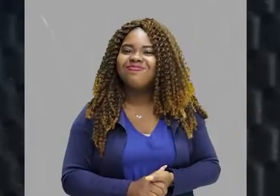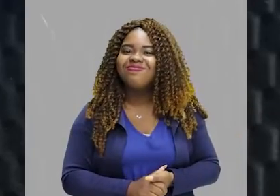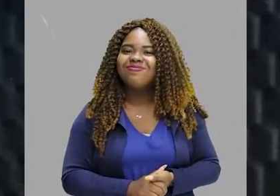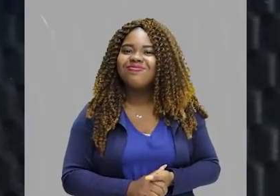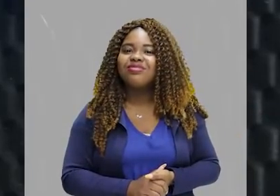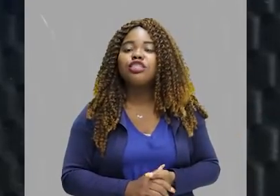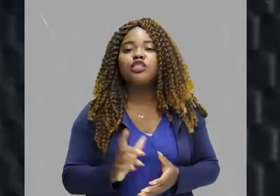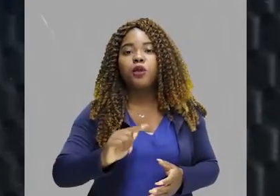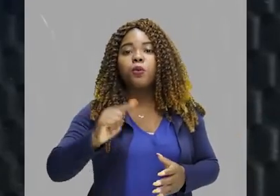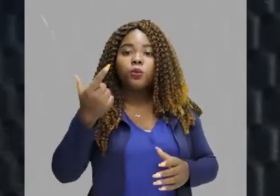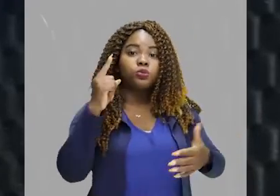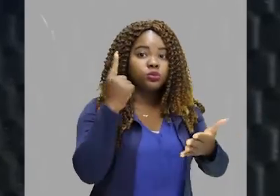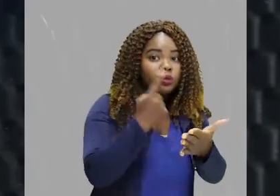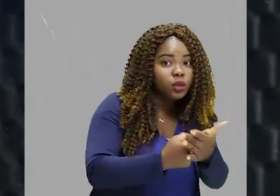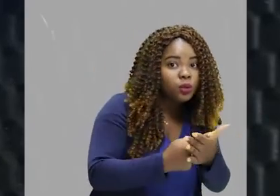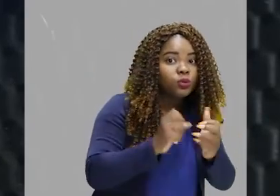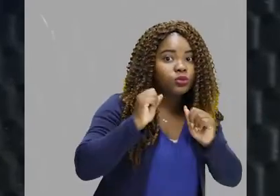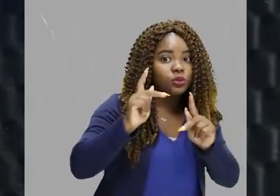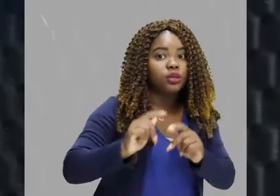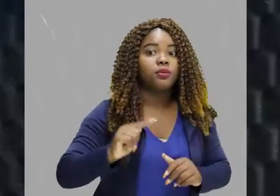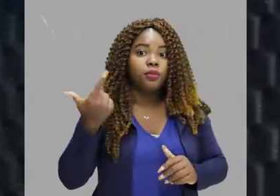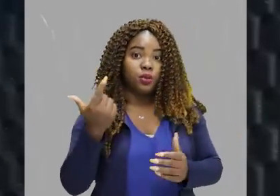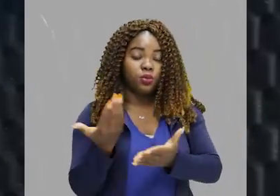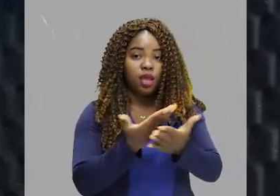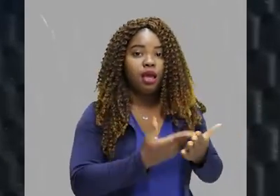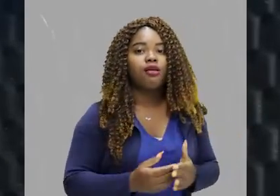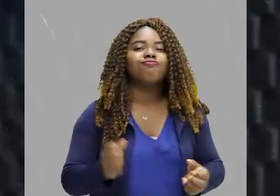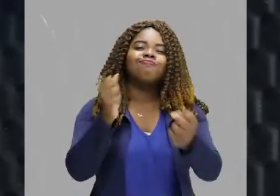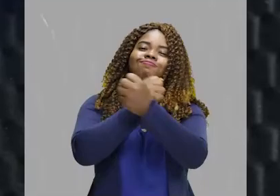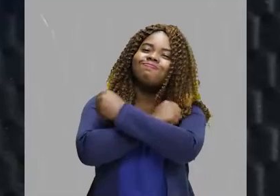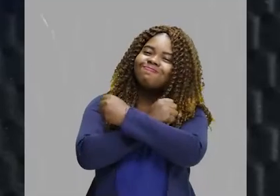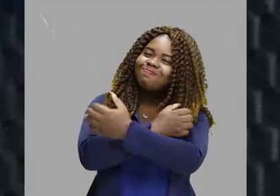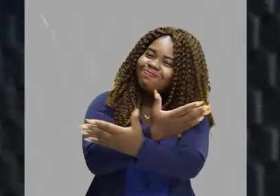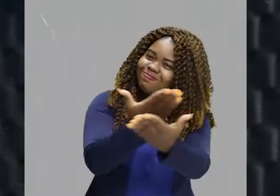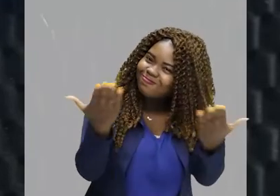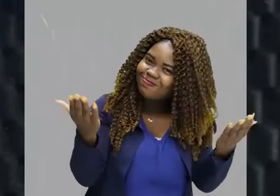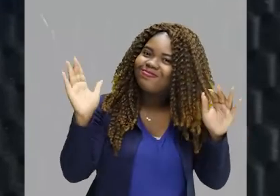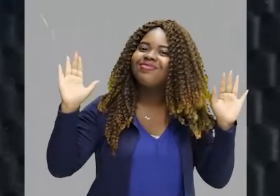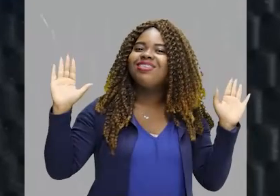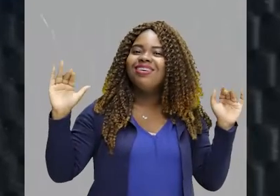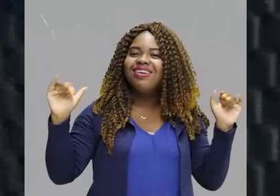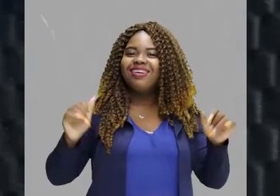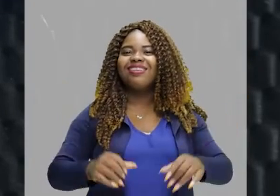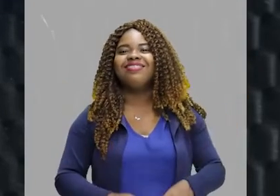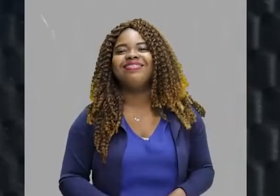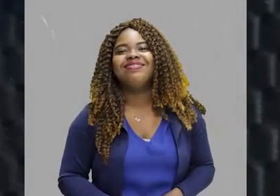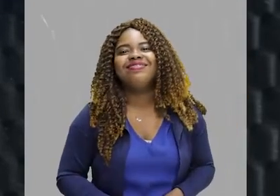marcado o nosso próximo encontro para a próxima videoaula. Um abraço a todos. Tchau, tchau.